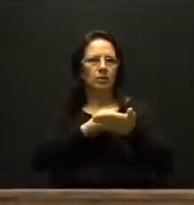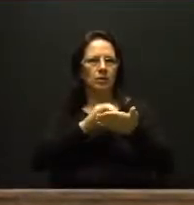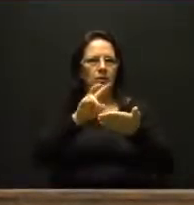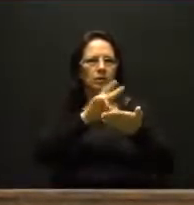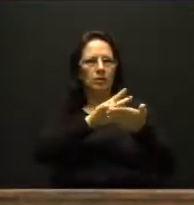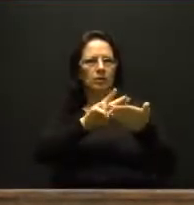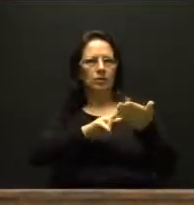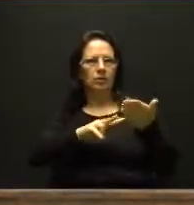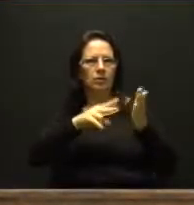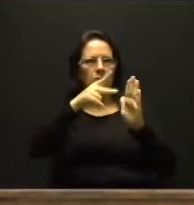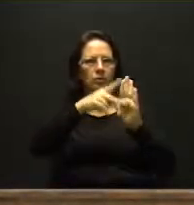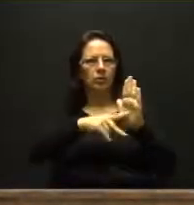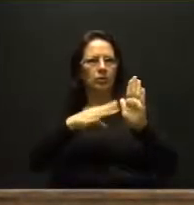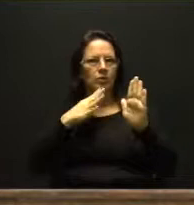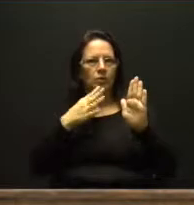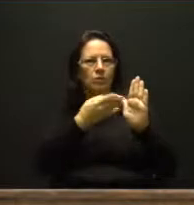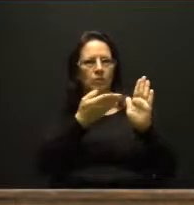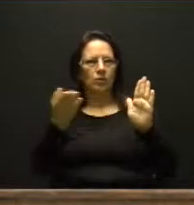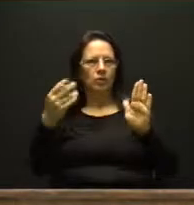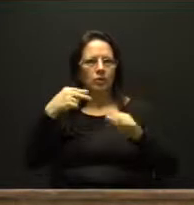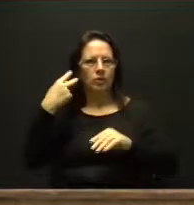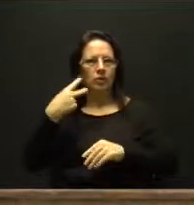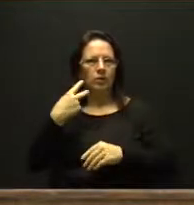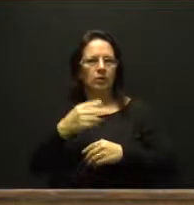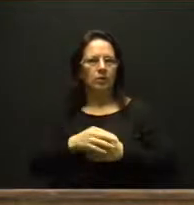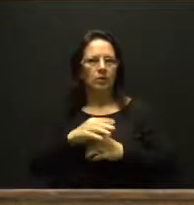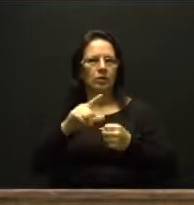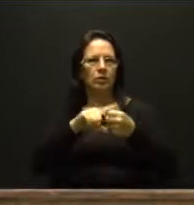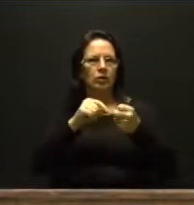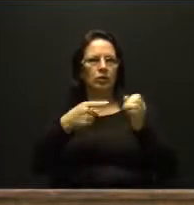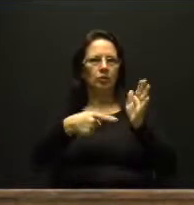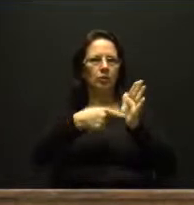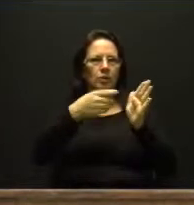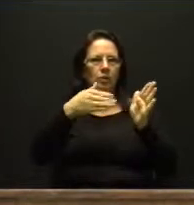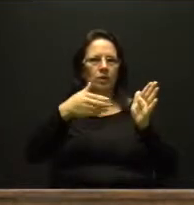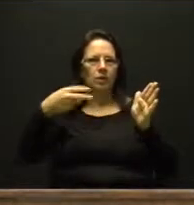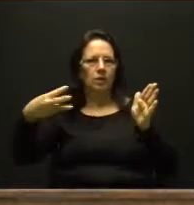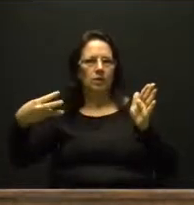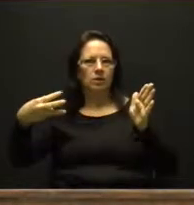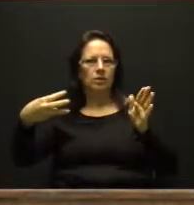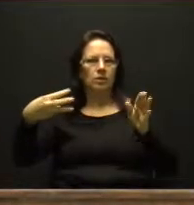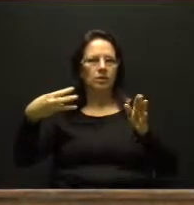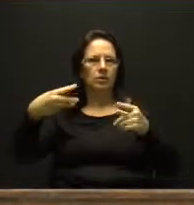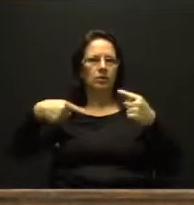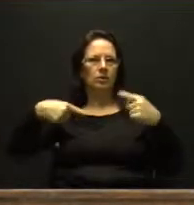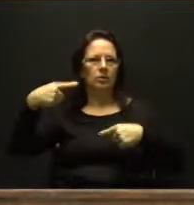o projeto conforme deliberação do plenário artigo 1º ao 3º